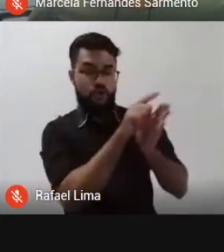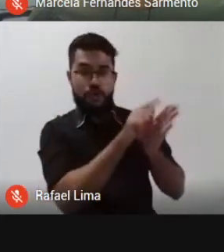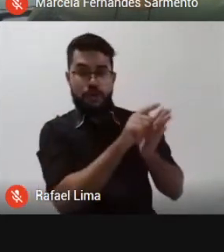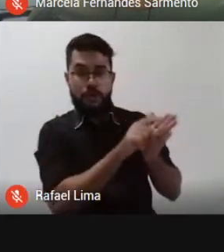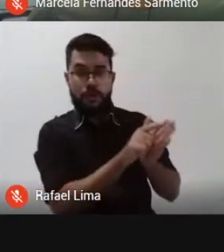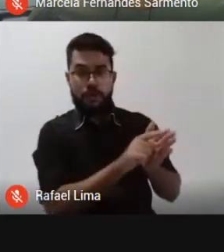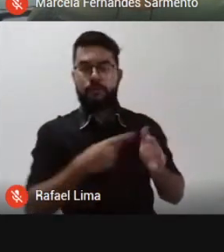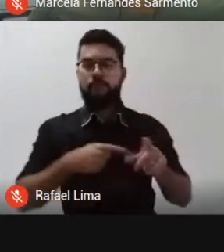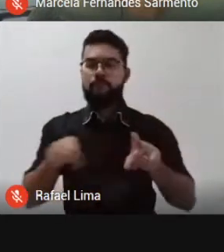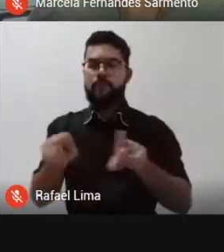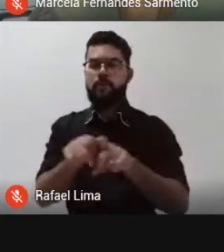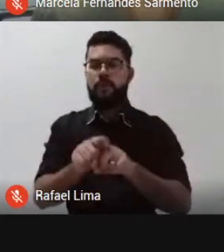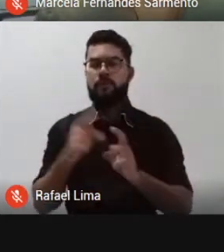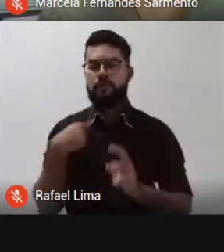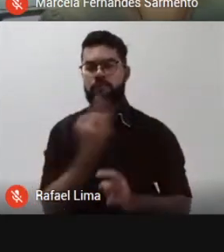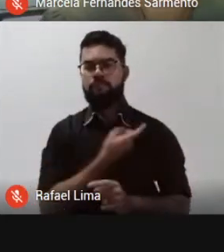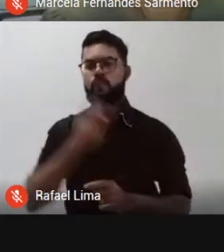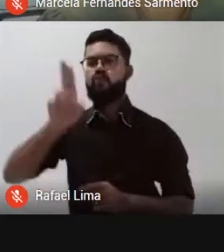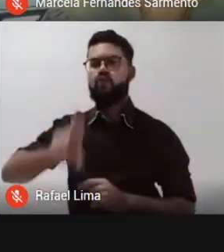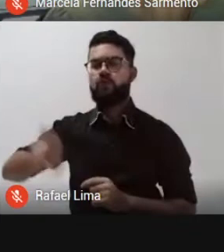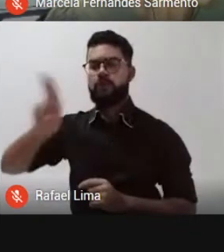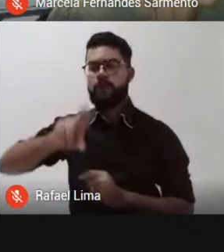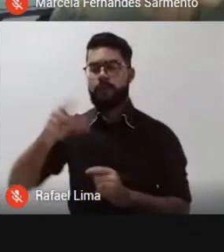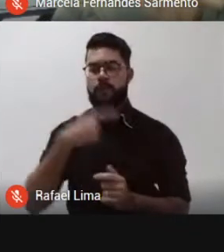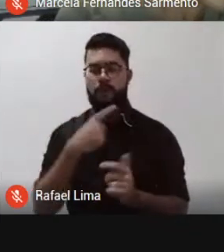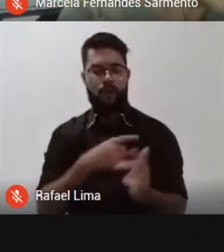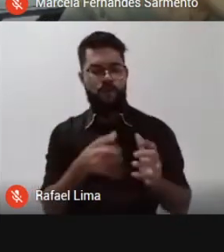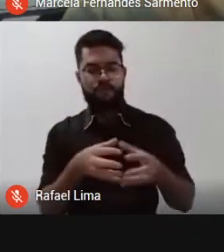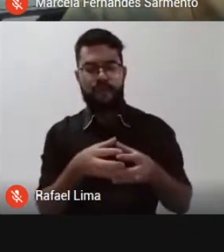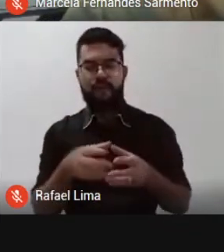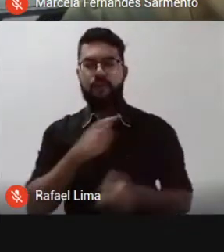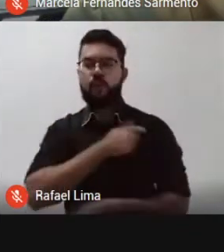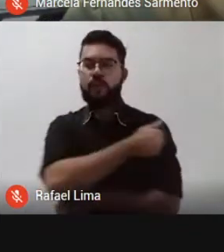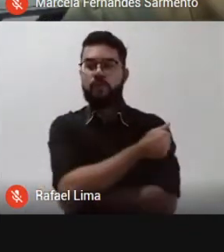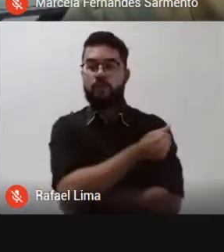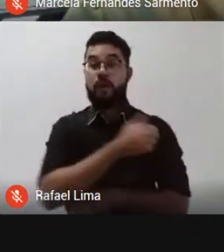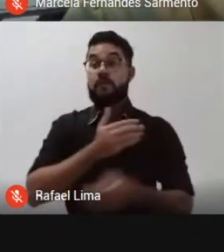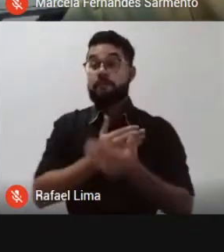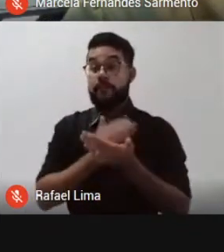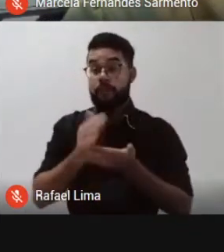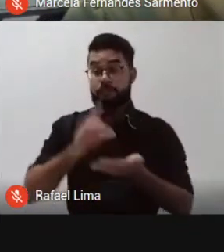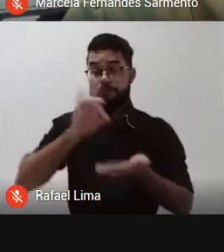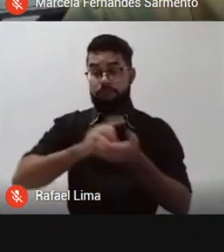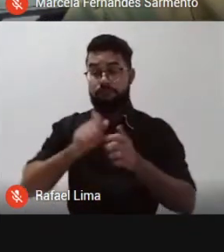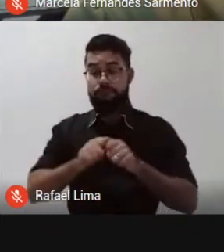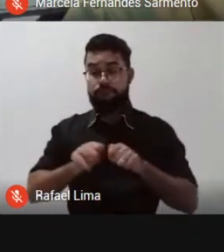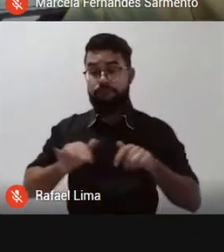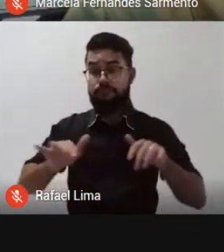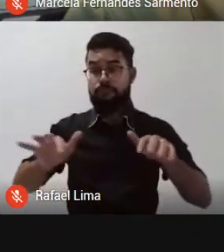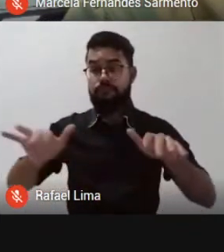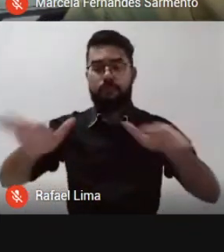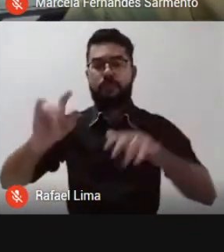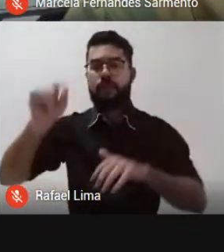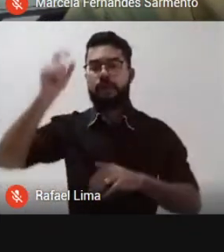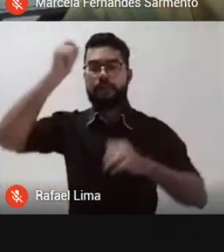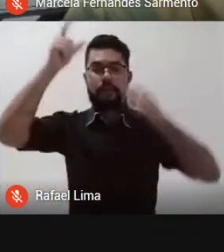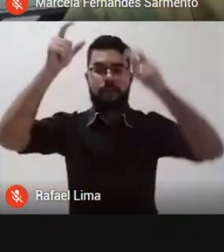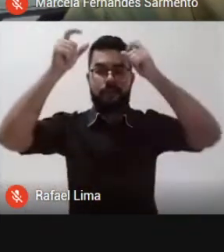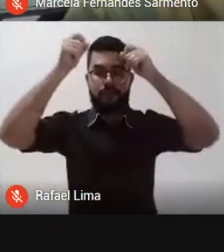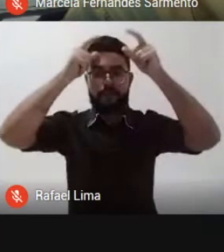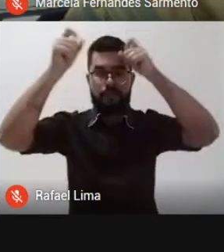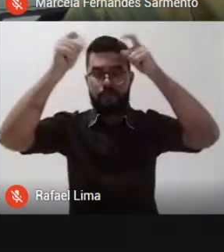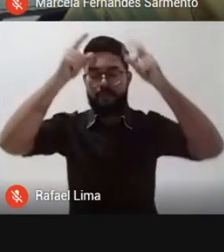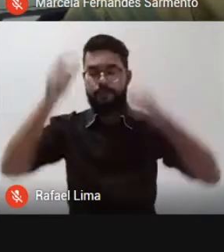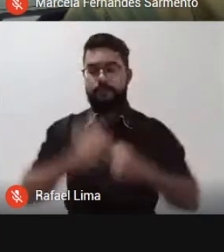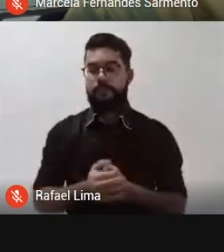teve com a comunidade, com os alunos, a gente começou a esboçar a nossa ideia. Então, aqui está um croquis, do